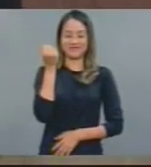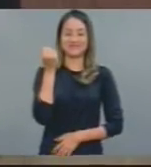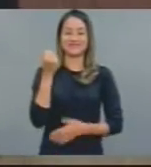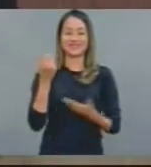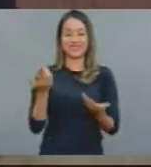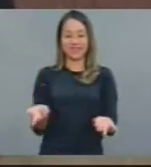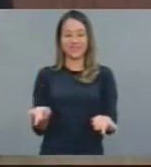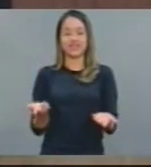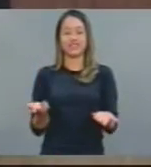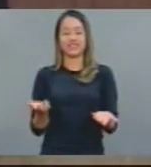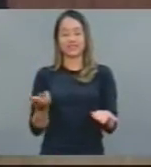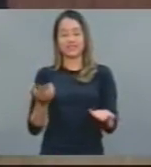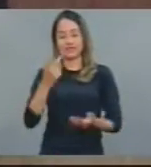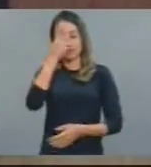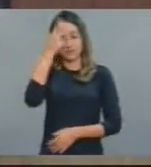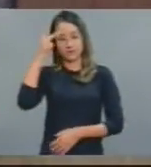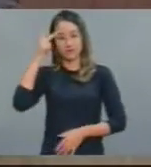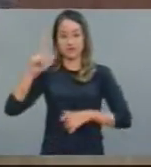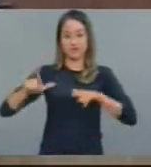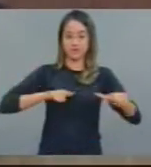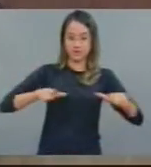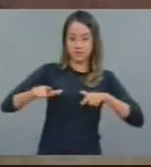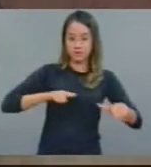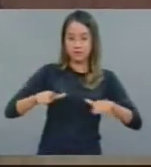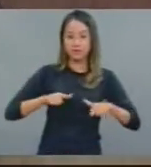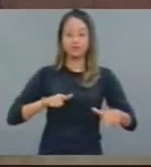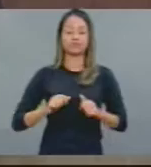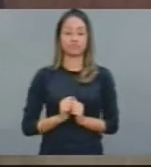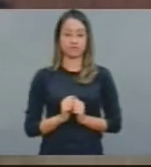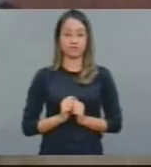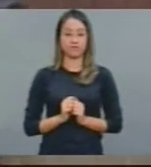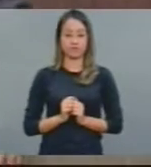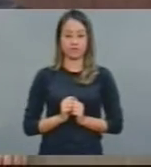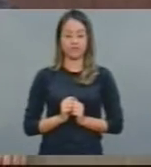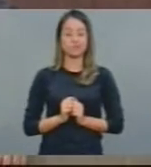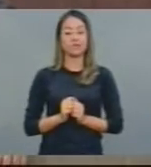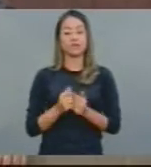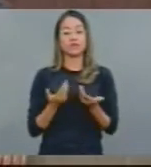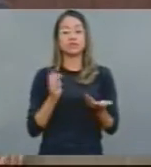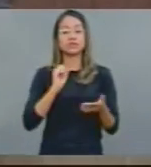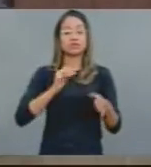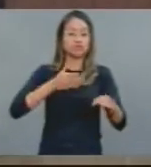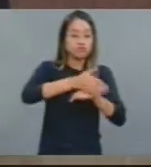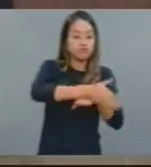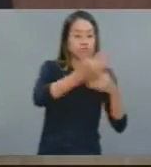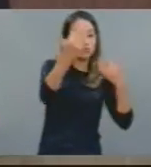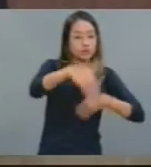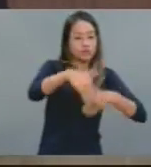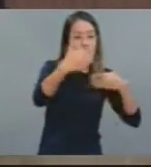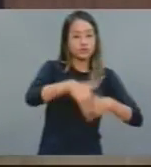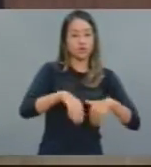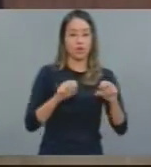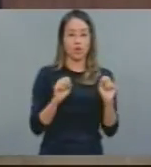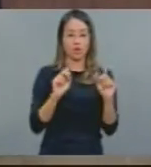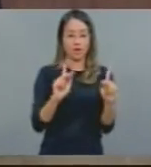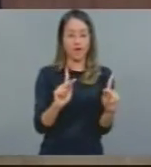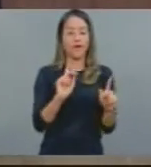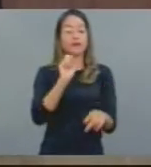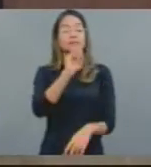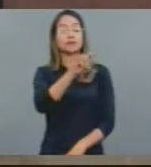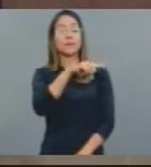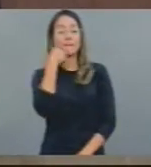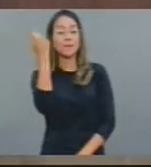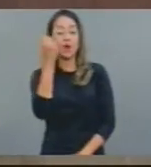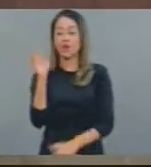para o futuro, para os servidores que, porventura, ingressem no serviço público estadual. Não é